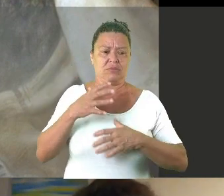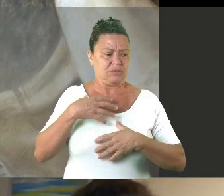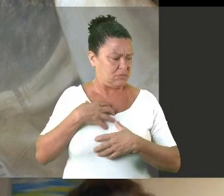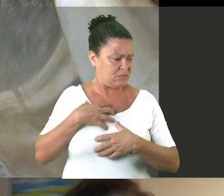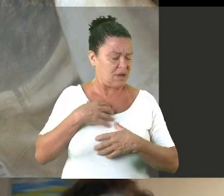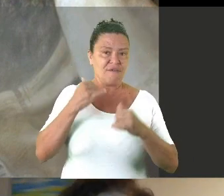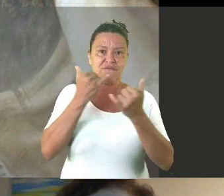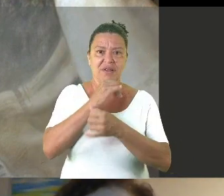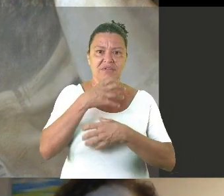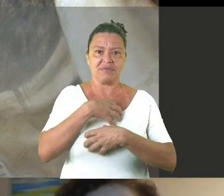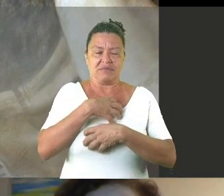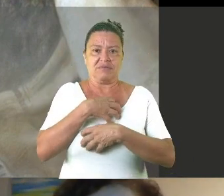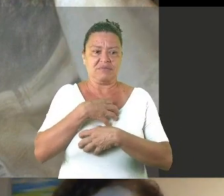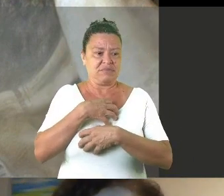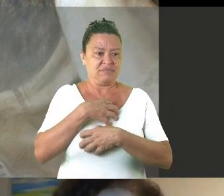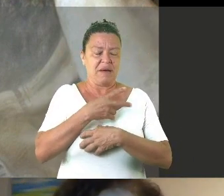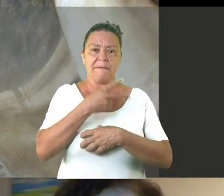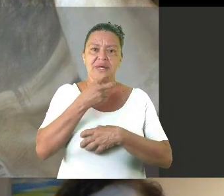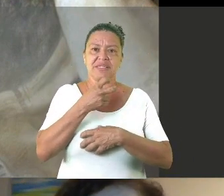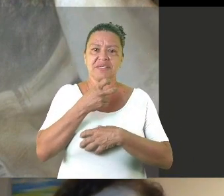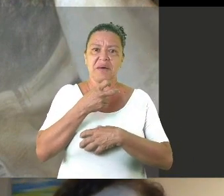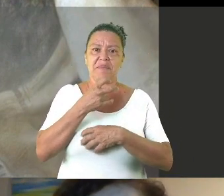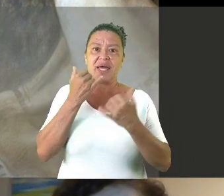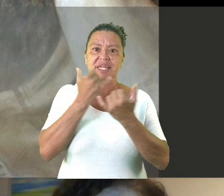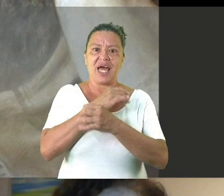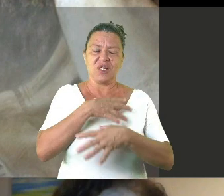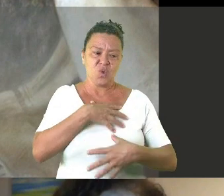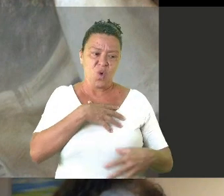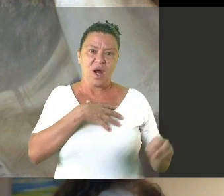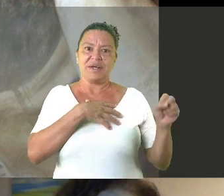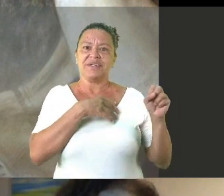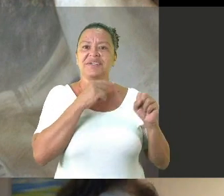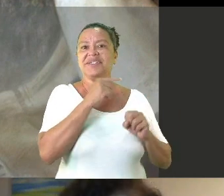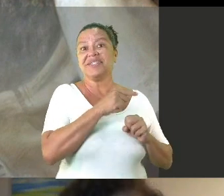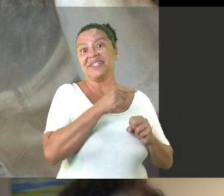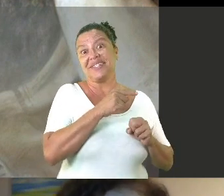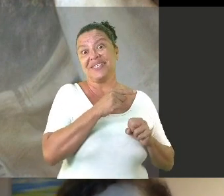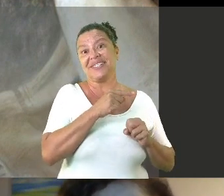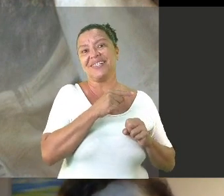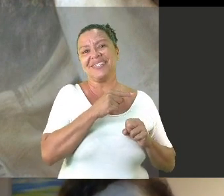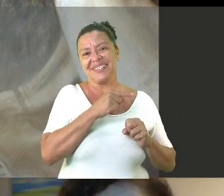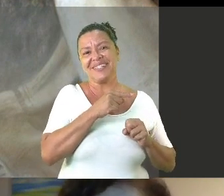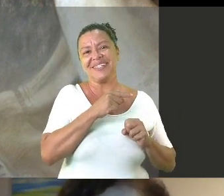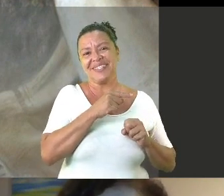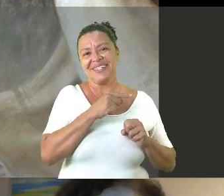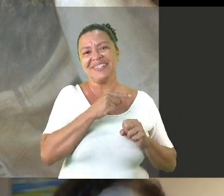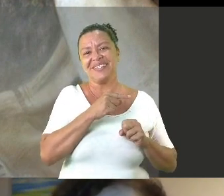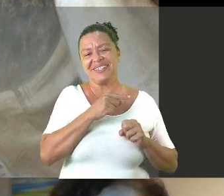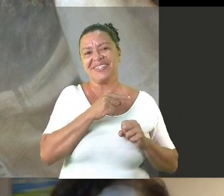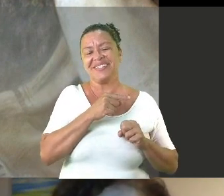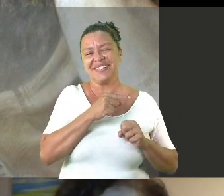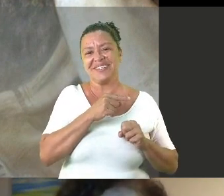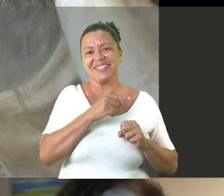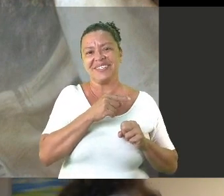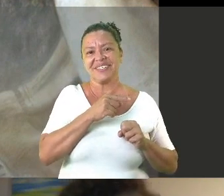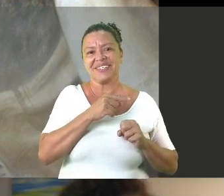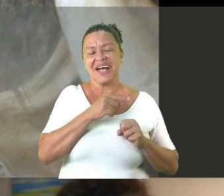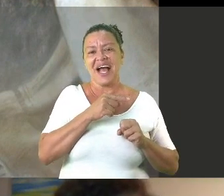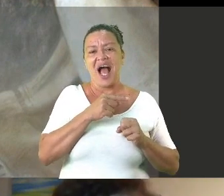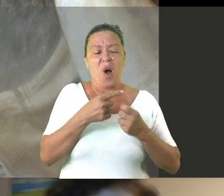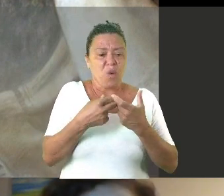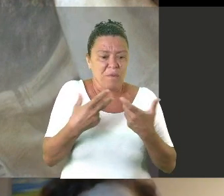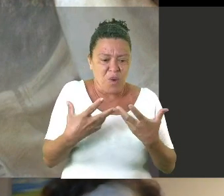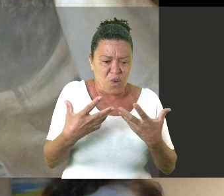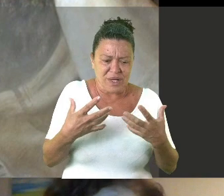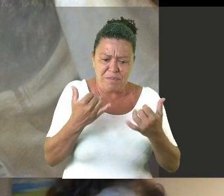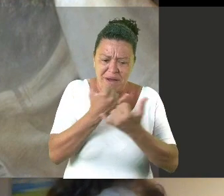Jesus teve a percepção, ele sentiu que uma força, que algo, ou seja,